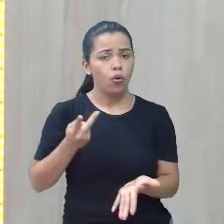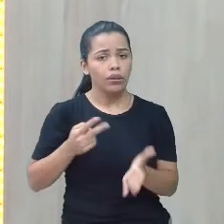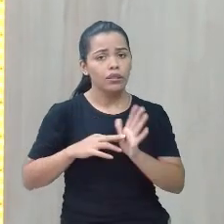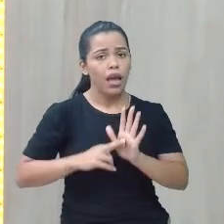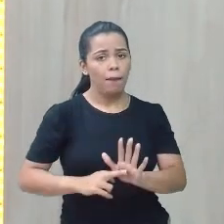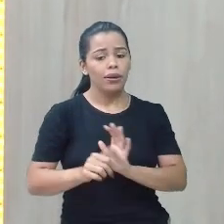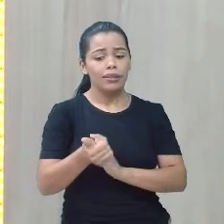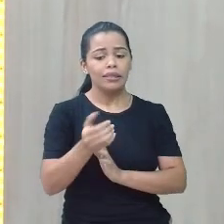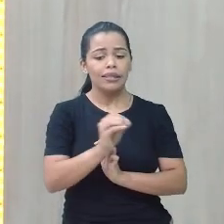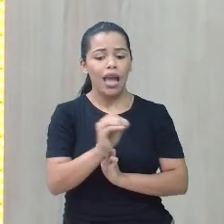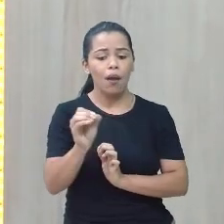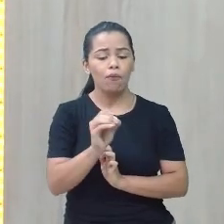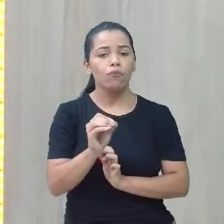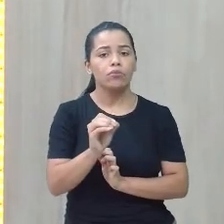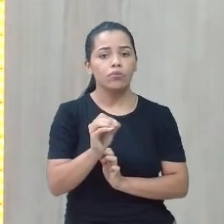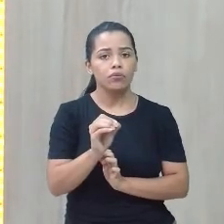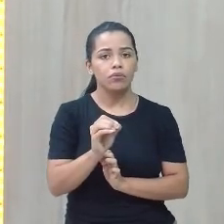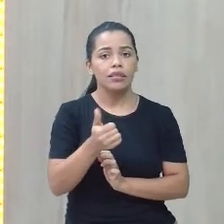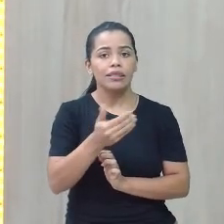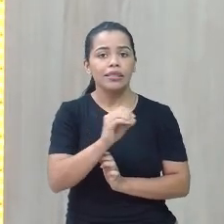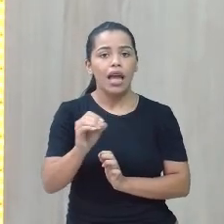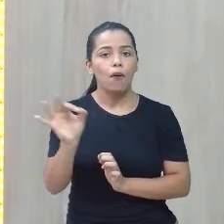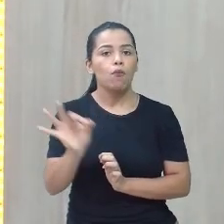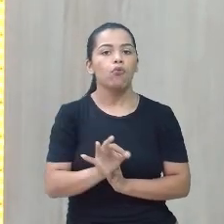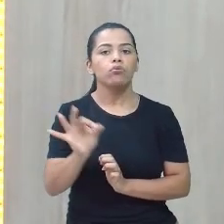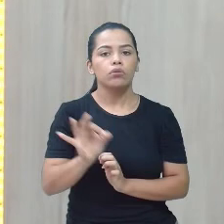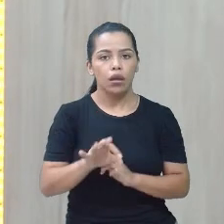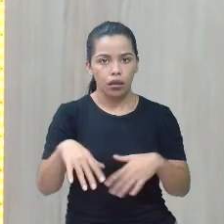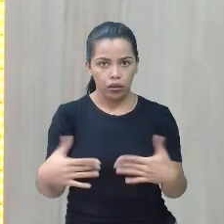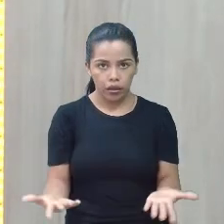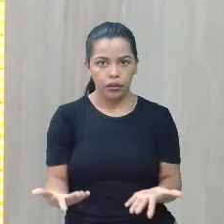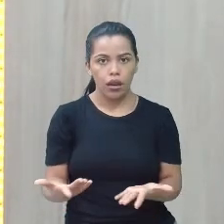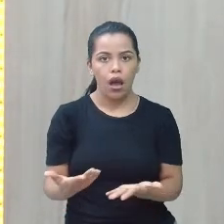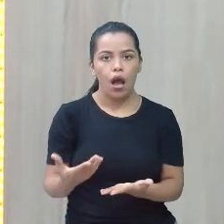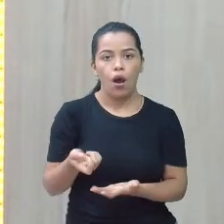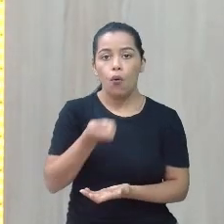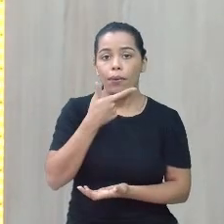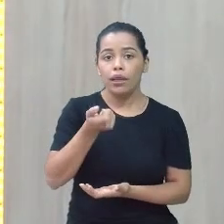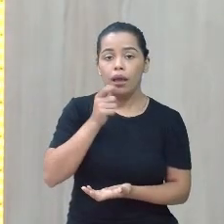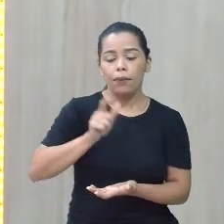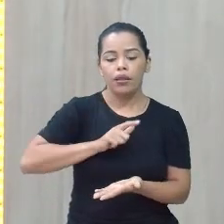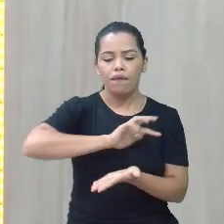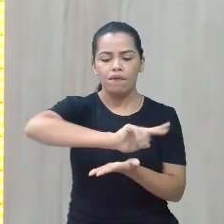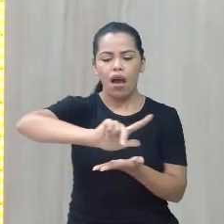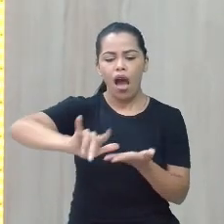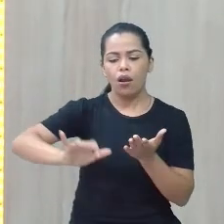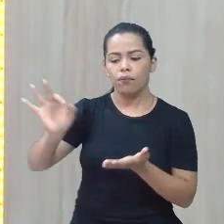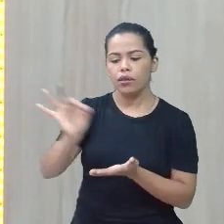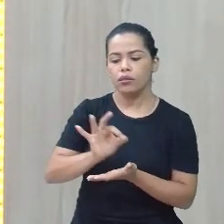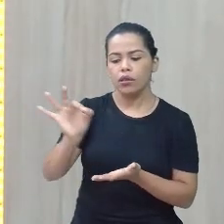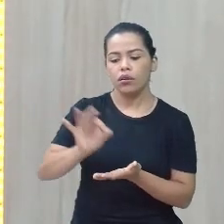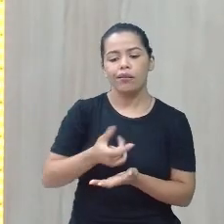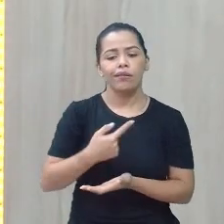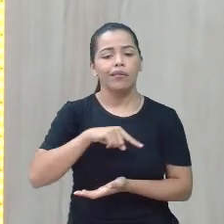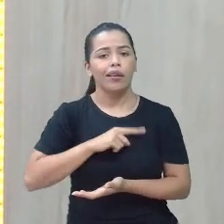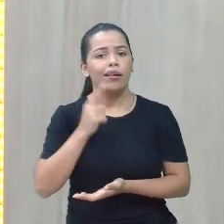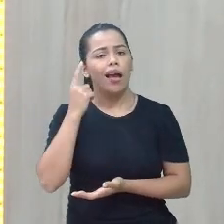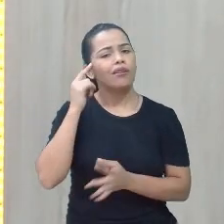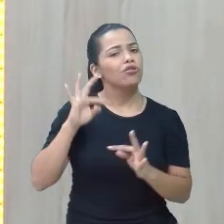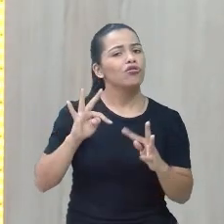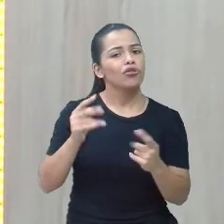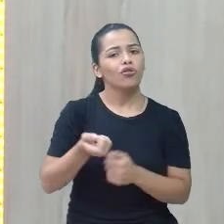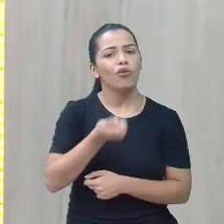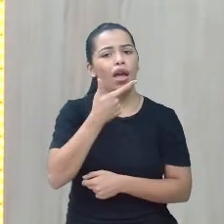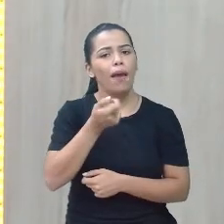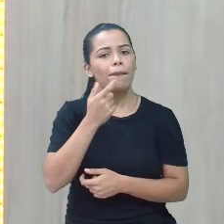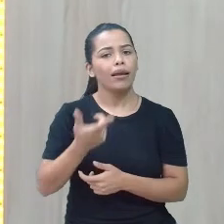representa 100% daquela informação, os medicamentos mesmo ali, apareceram vários percentuais e a gente achando que todo remédio que a gente passava ia ser tiro